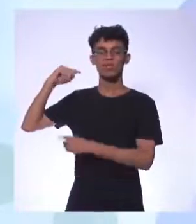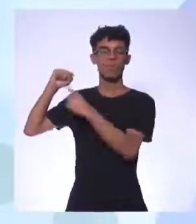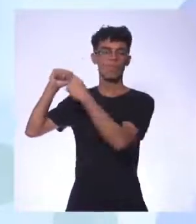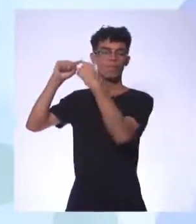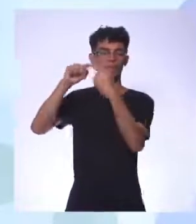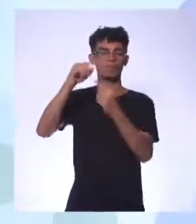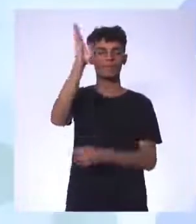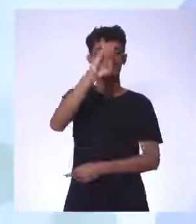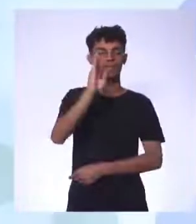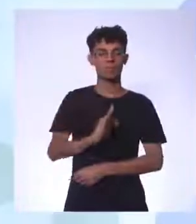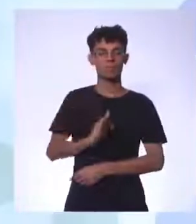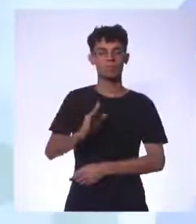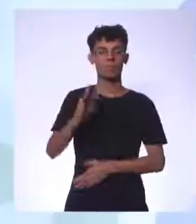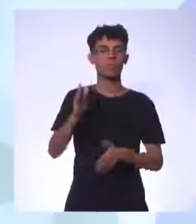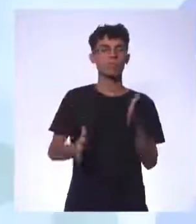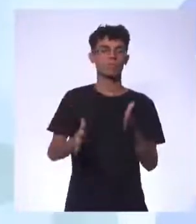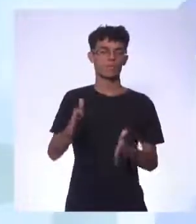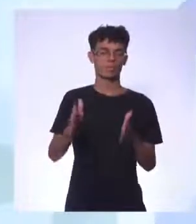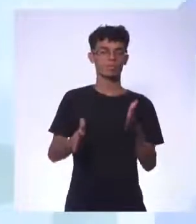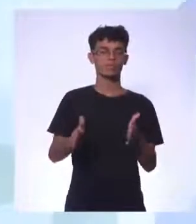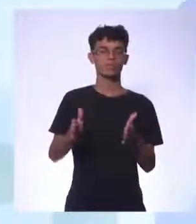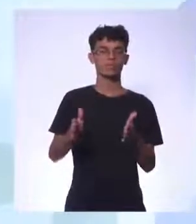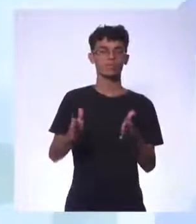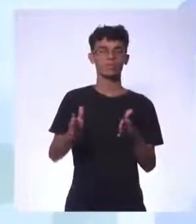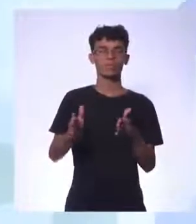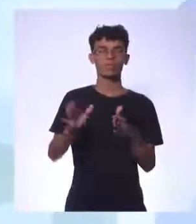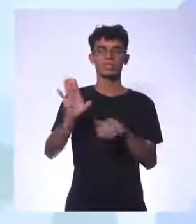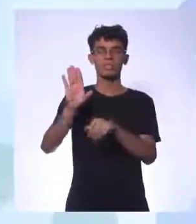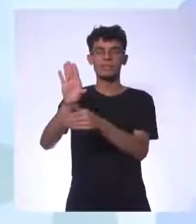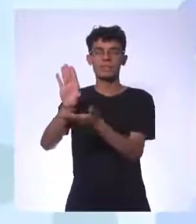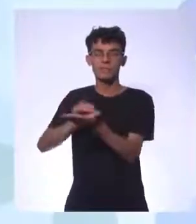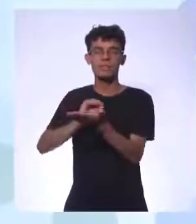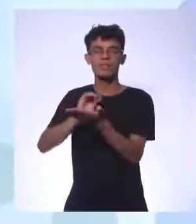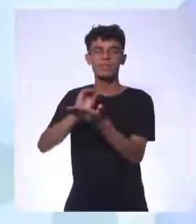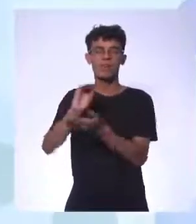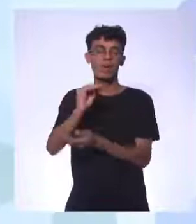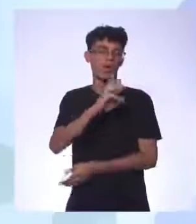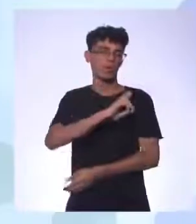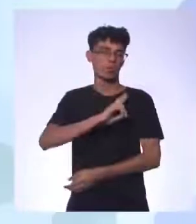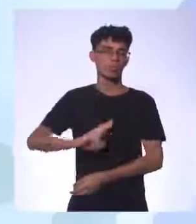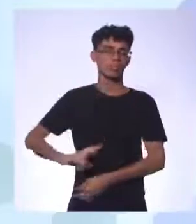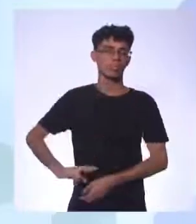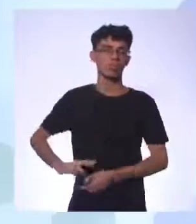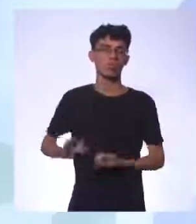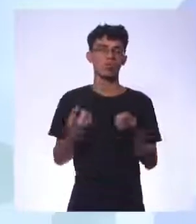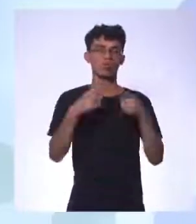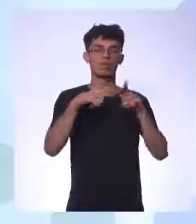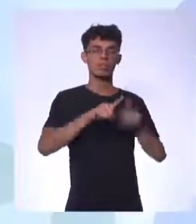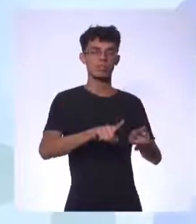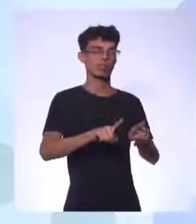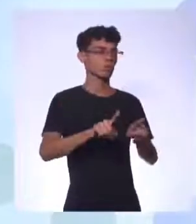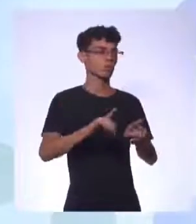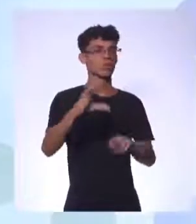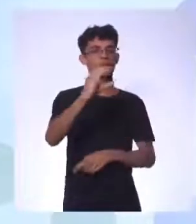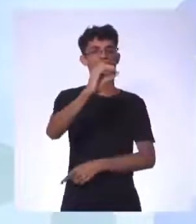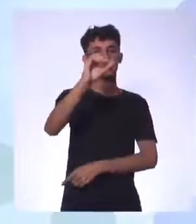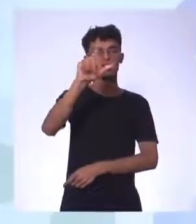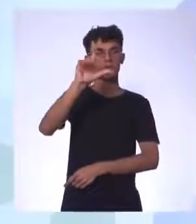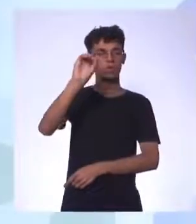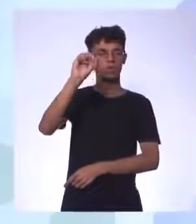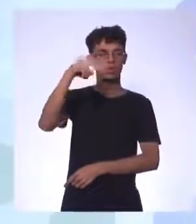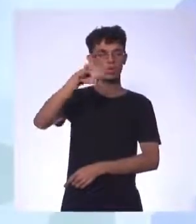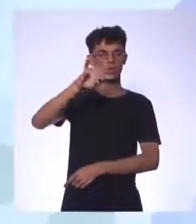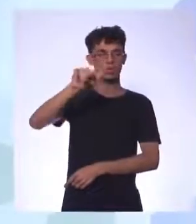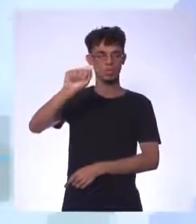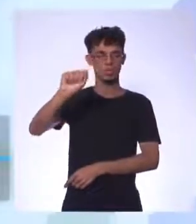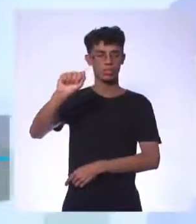movimento tentou implementar a República, que foi contra a monarquia portuguesa, que foi contra a colônia, e aí eles localizaram